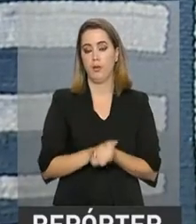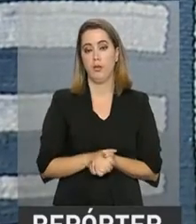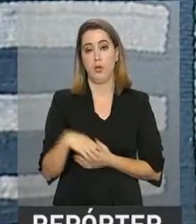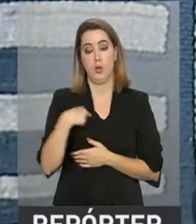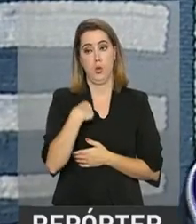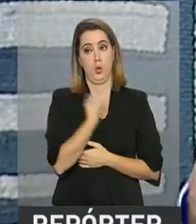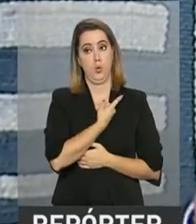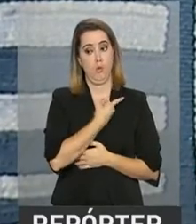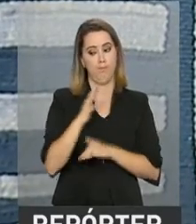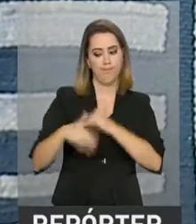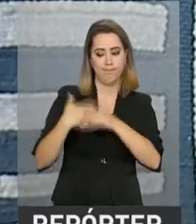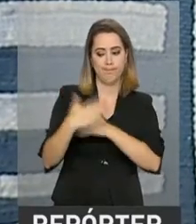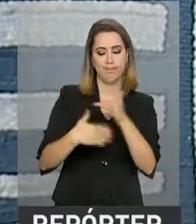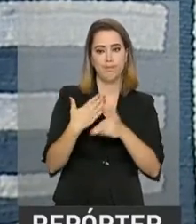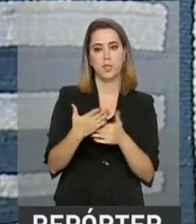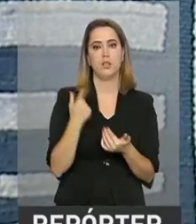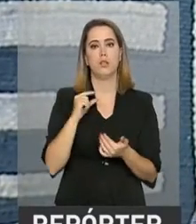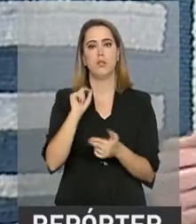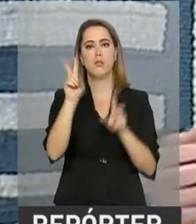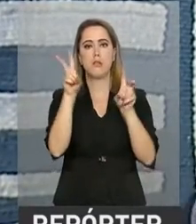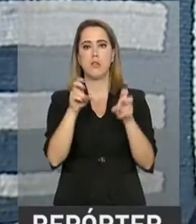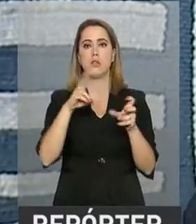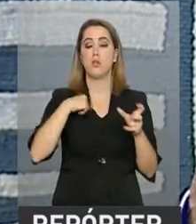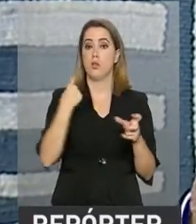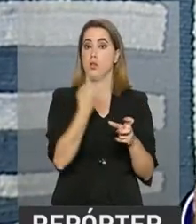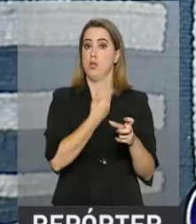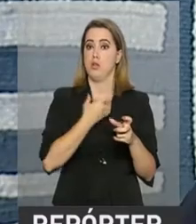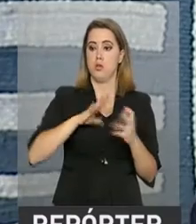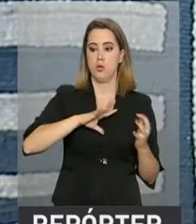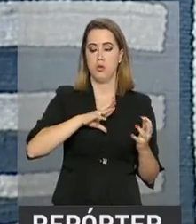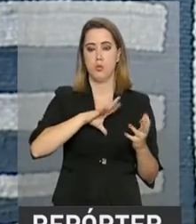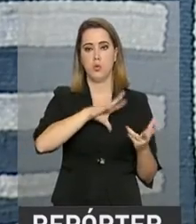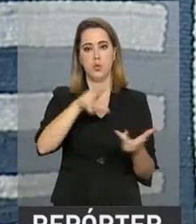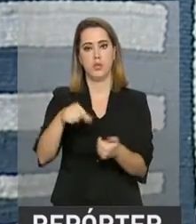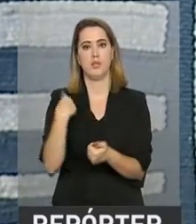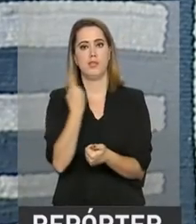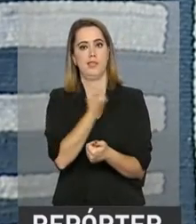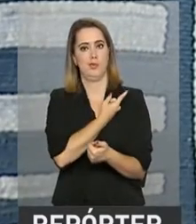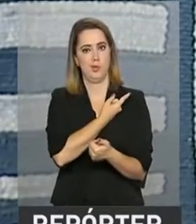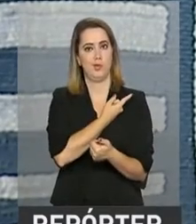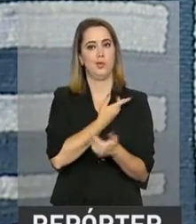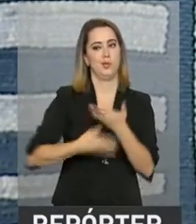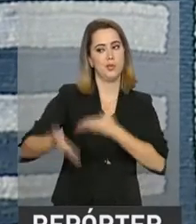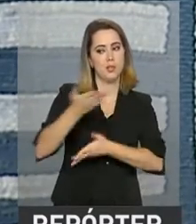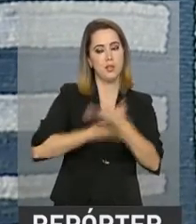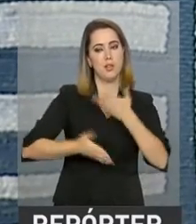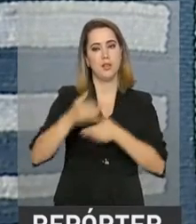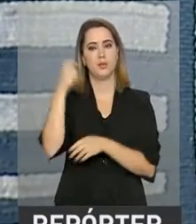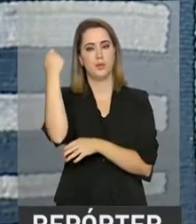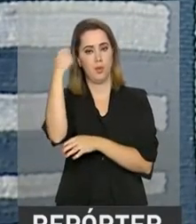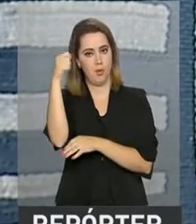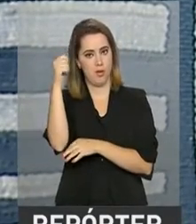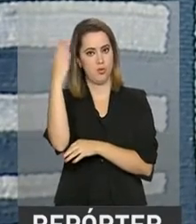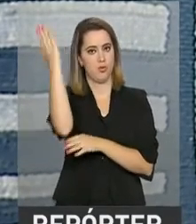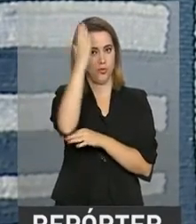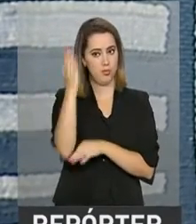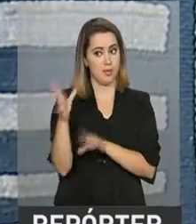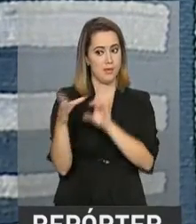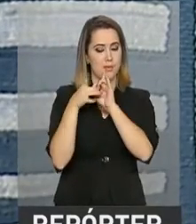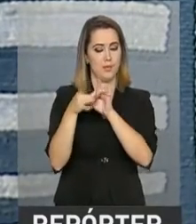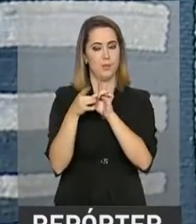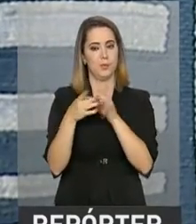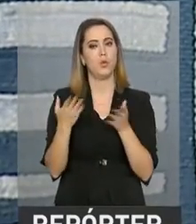da universalização das nossas relações diplomáticas brasil argentina propondo até